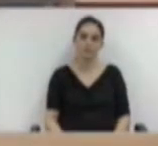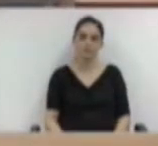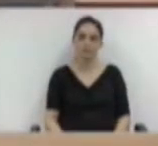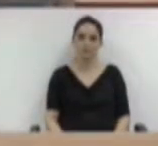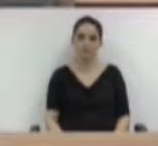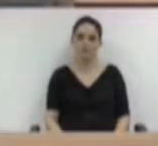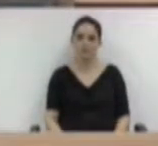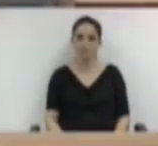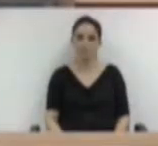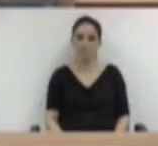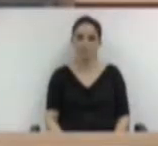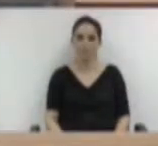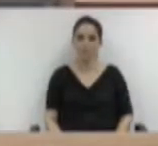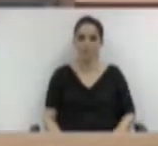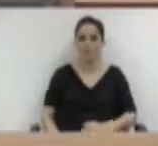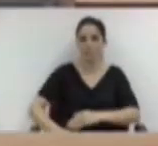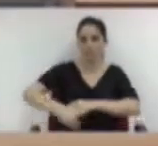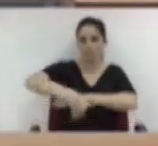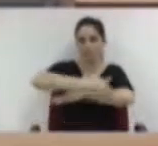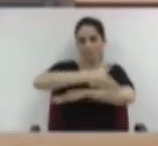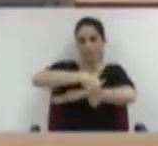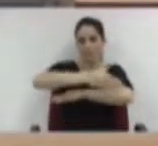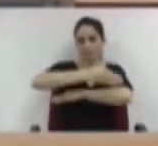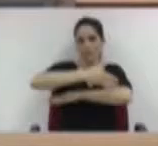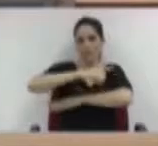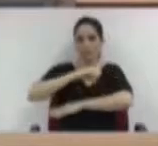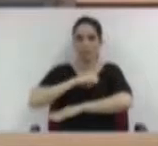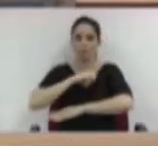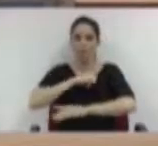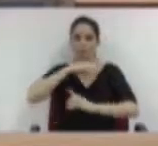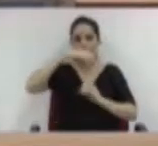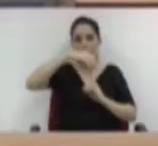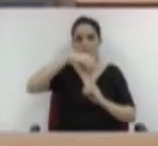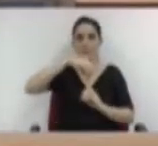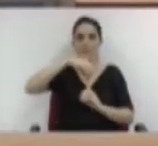o passeio público abrigue ponto de ônibus.